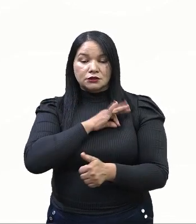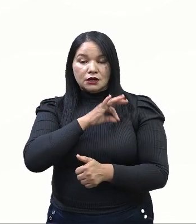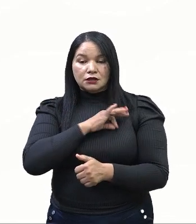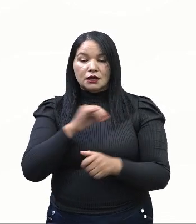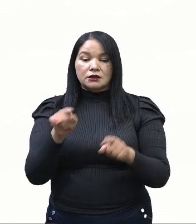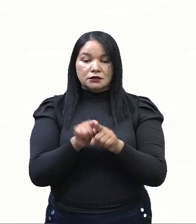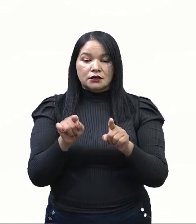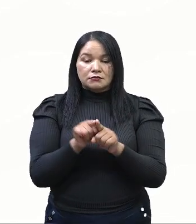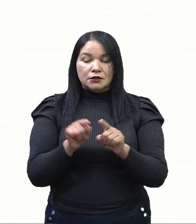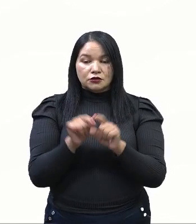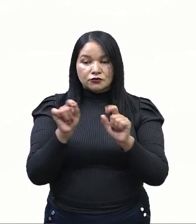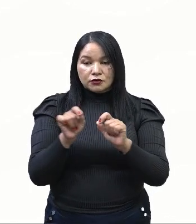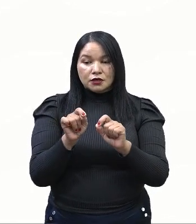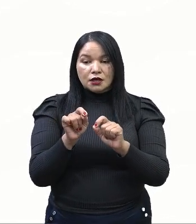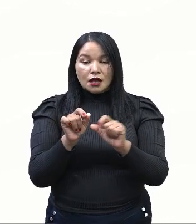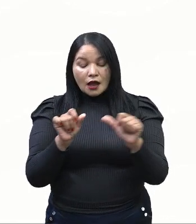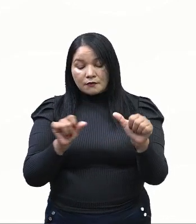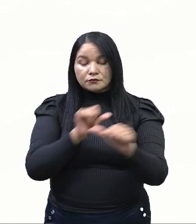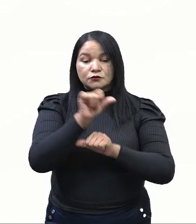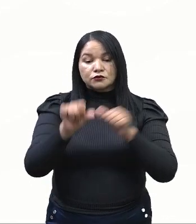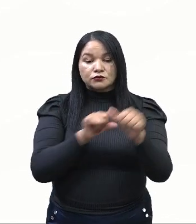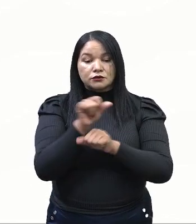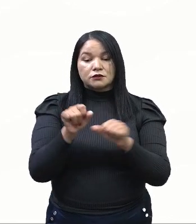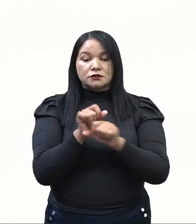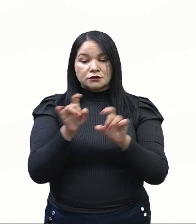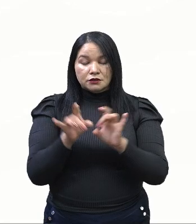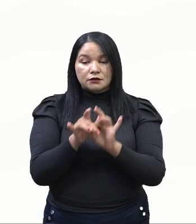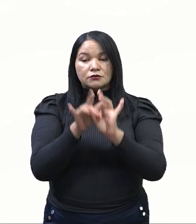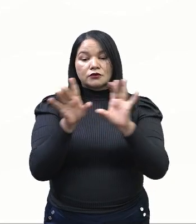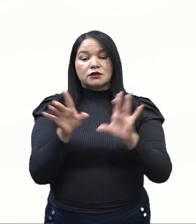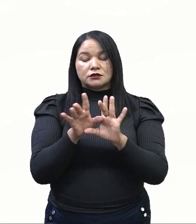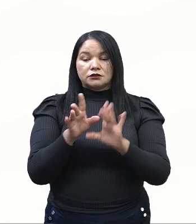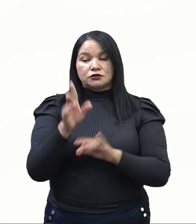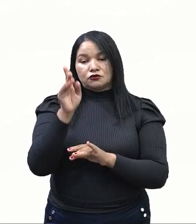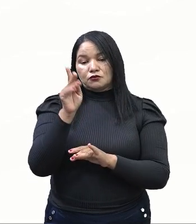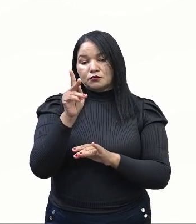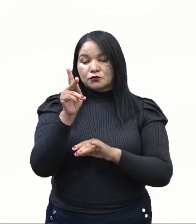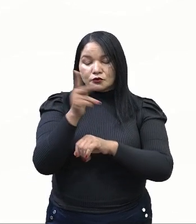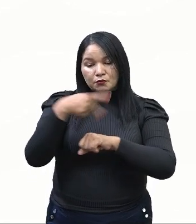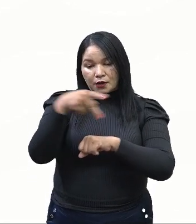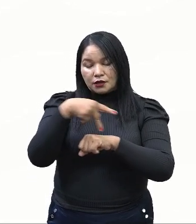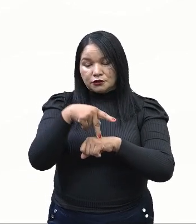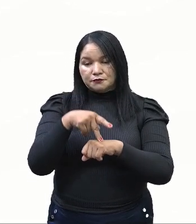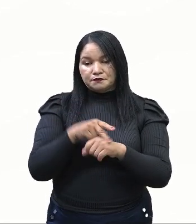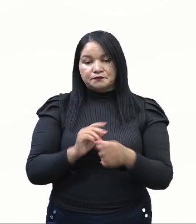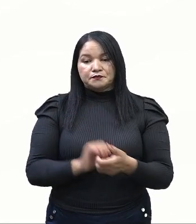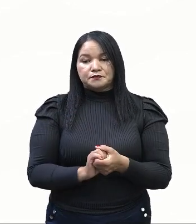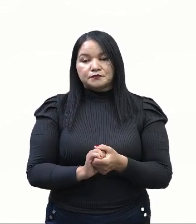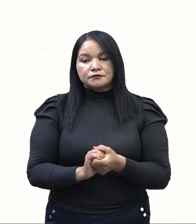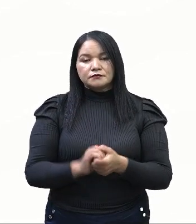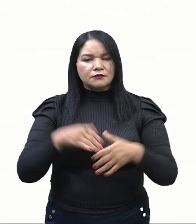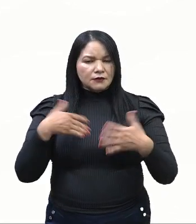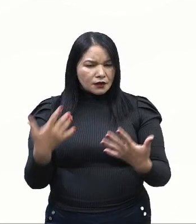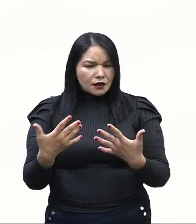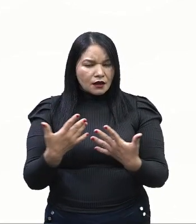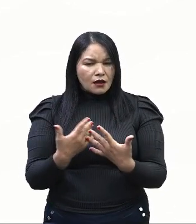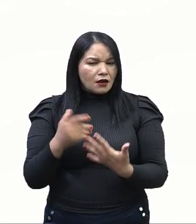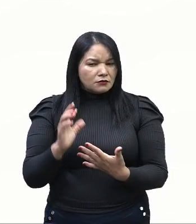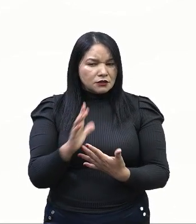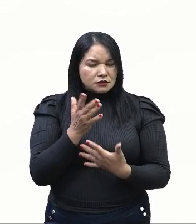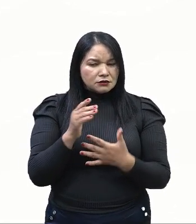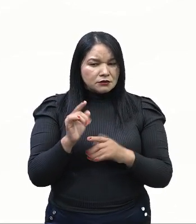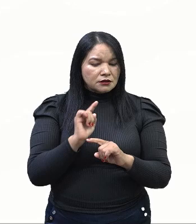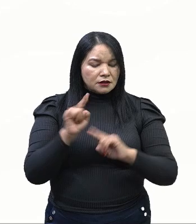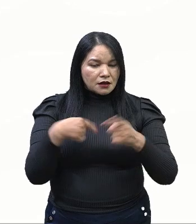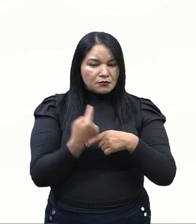a redemocratização do país. Vamos lembrar o que está acontecendo. O professor acabou de dizer que não poderia